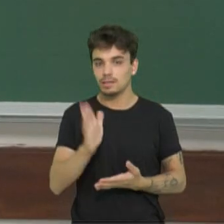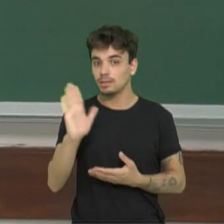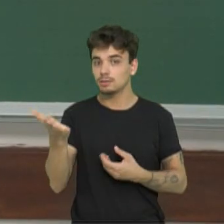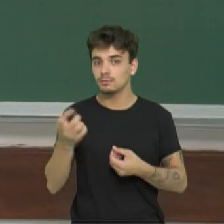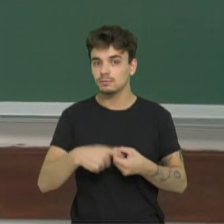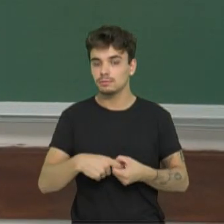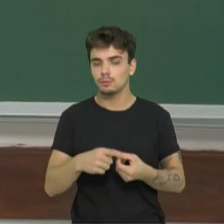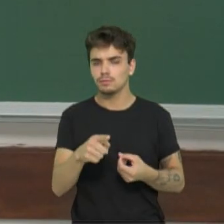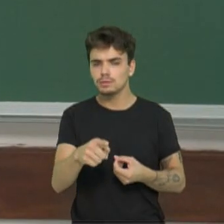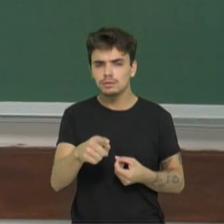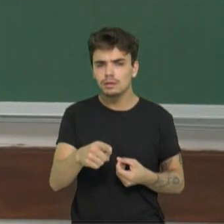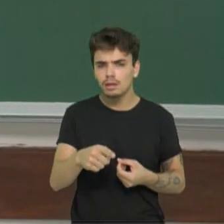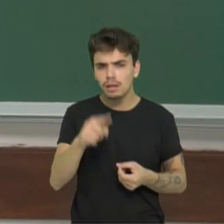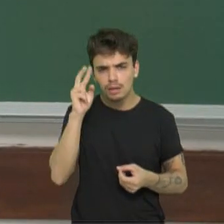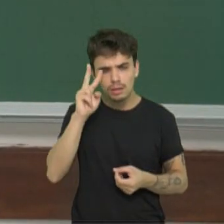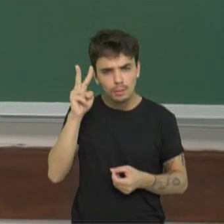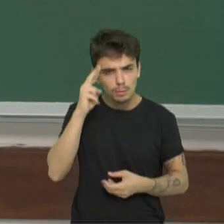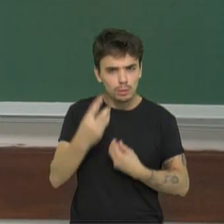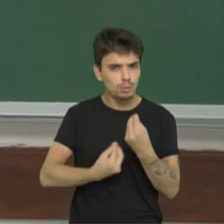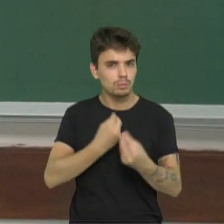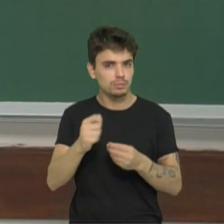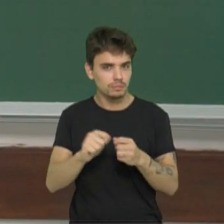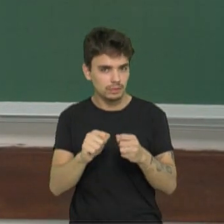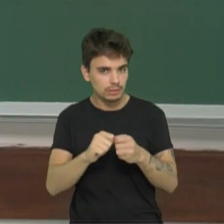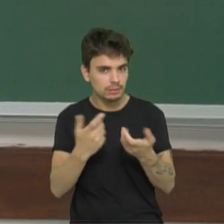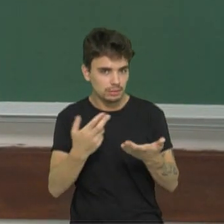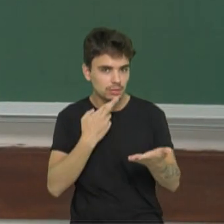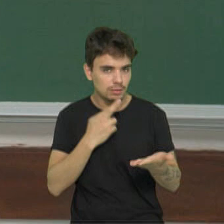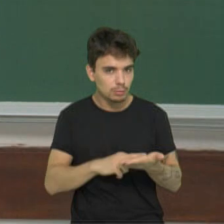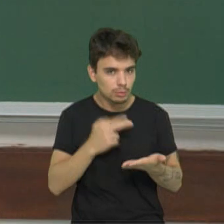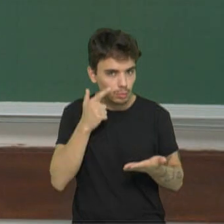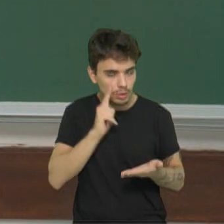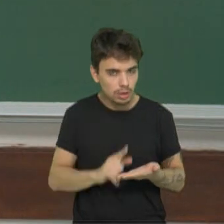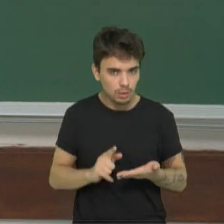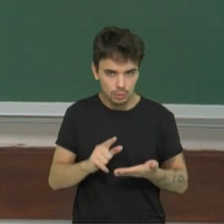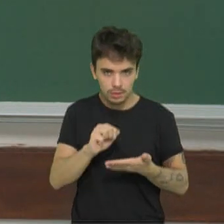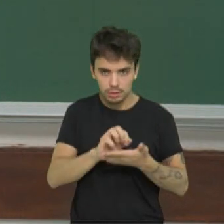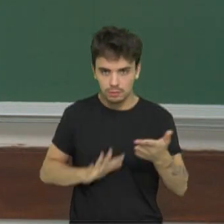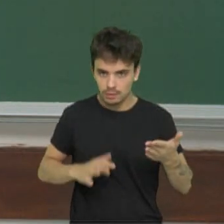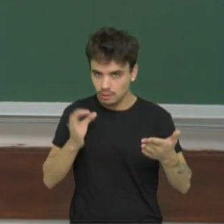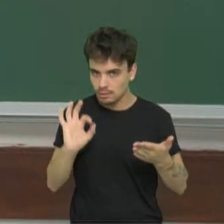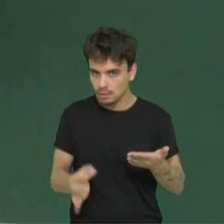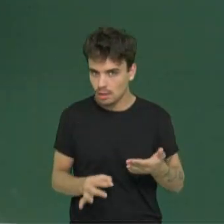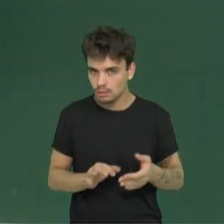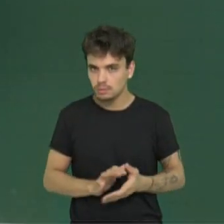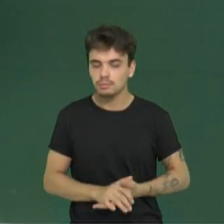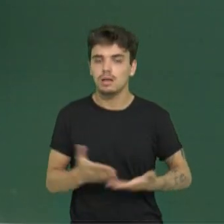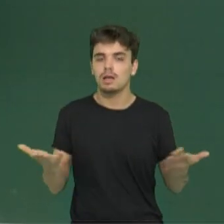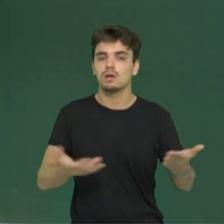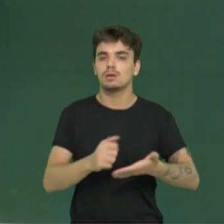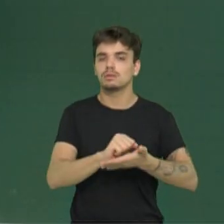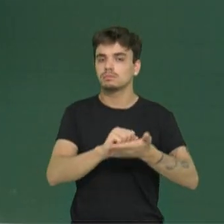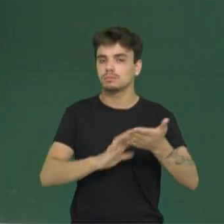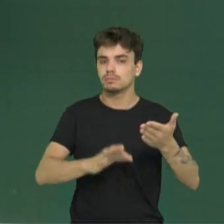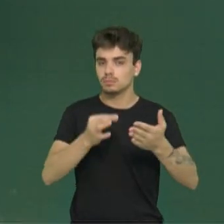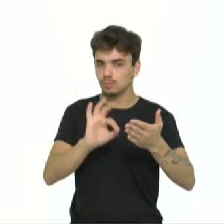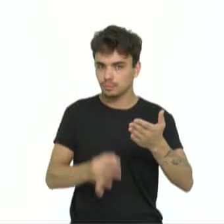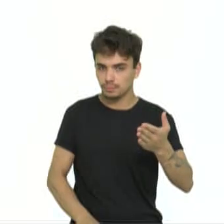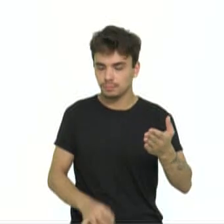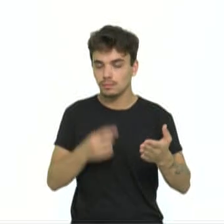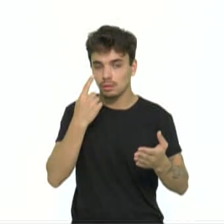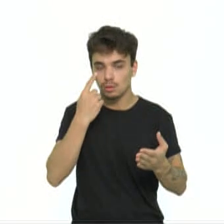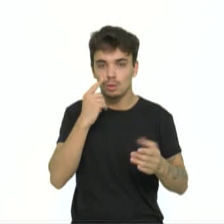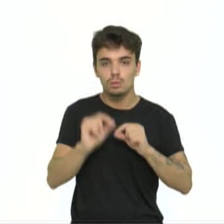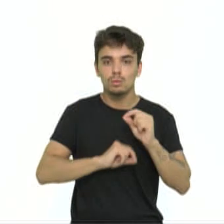Já retornamos. Você lembrou, conseguiu responder corretamente o nosso exercício? Vamos para a correção, então? O